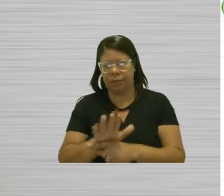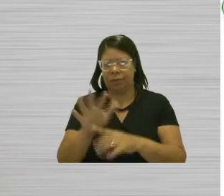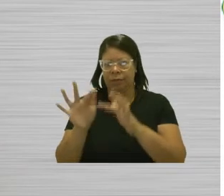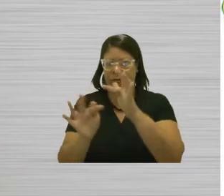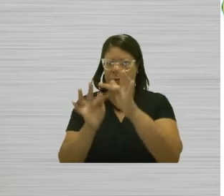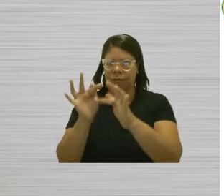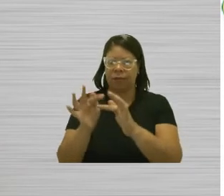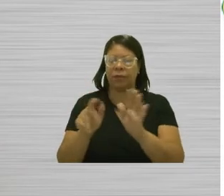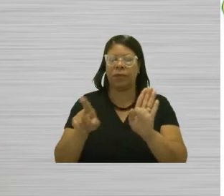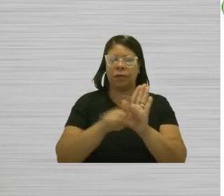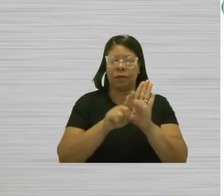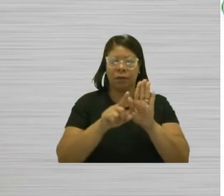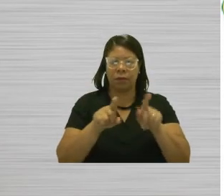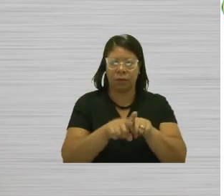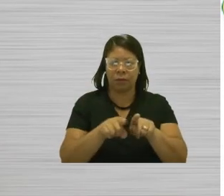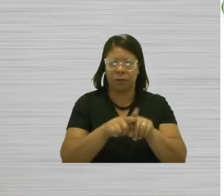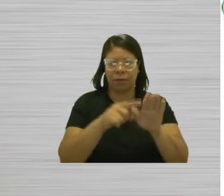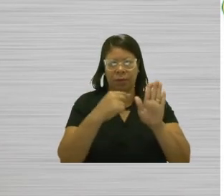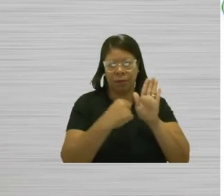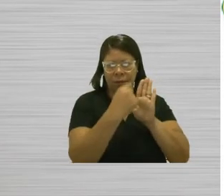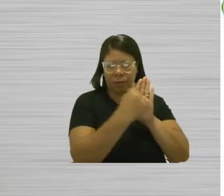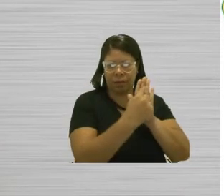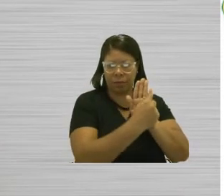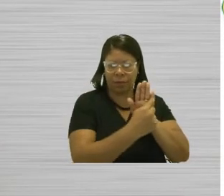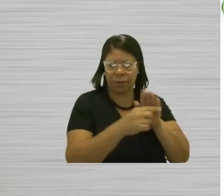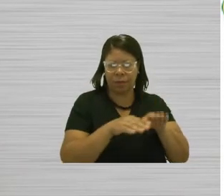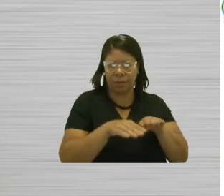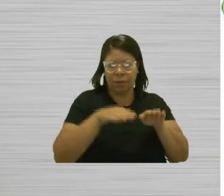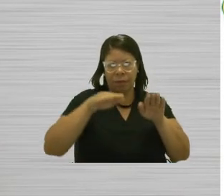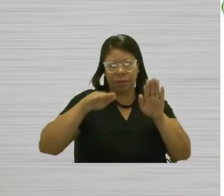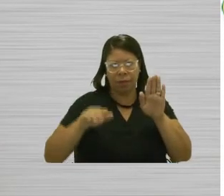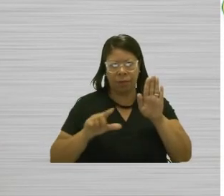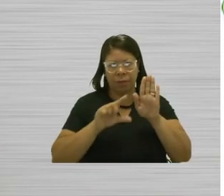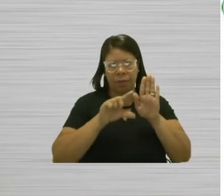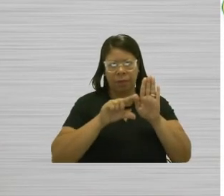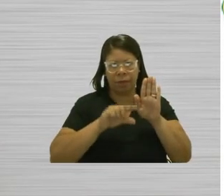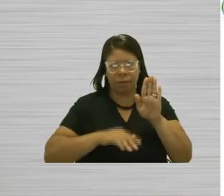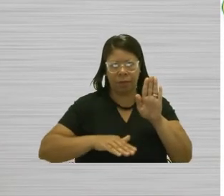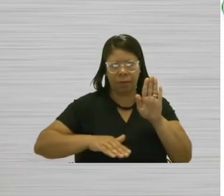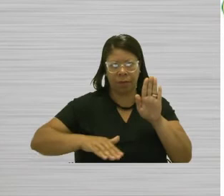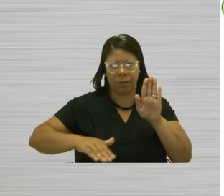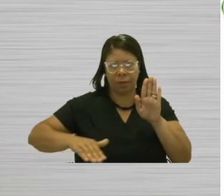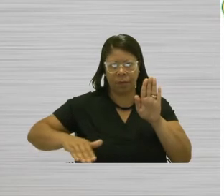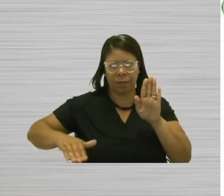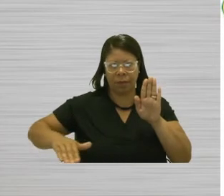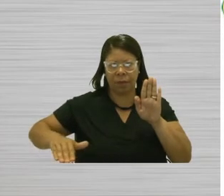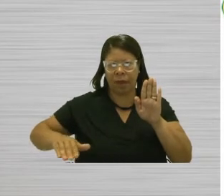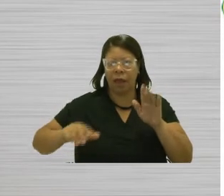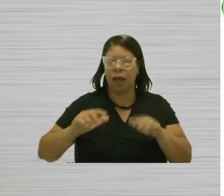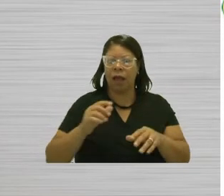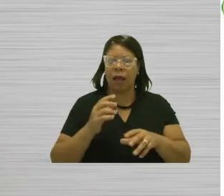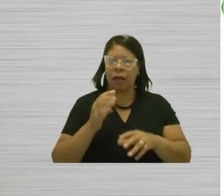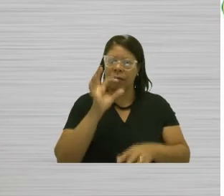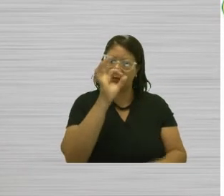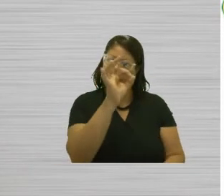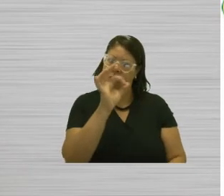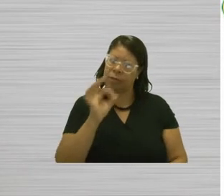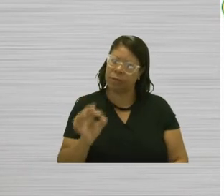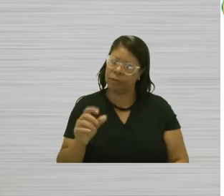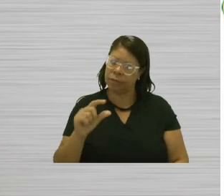Embaixo é o percentual de internação seguidos por especialidade. A gente consegue ver essa porcentagem um pouco